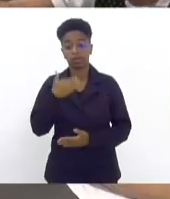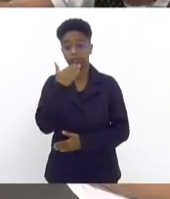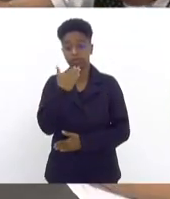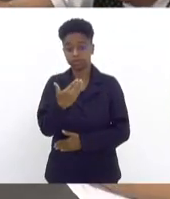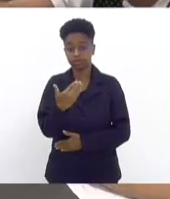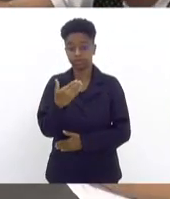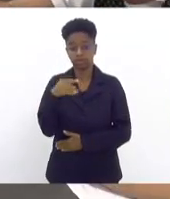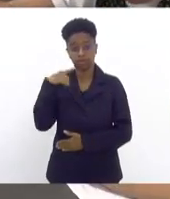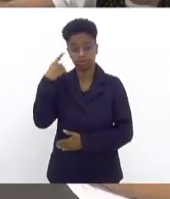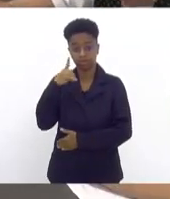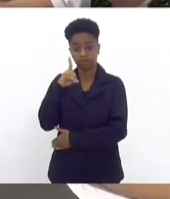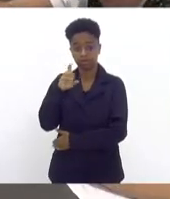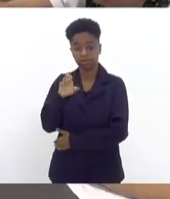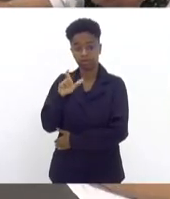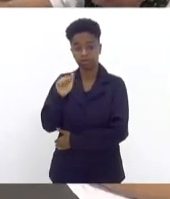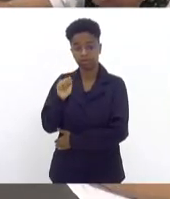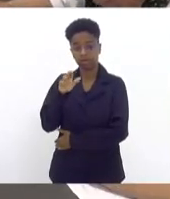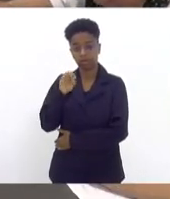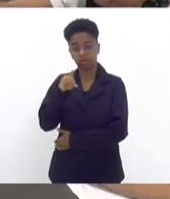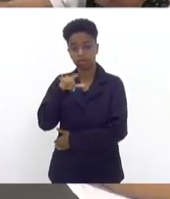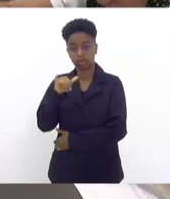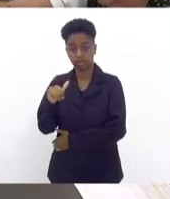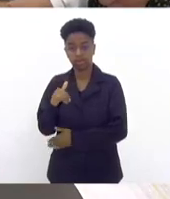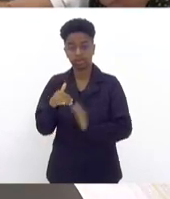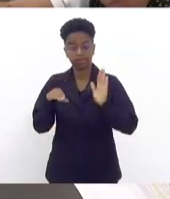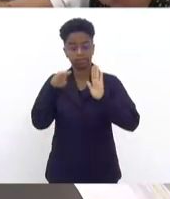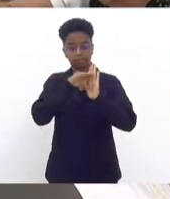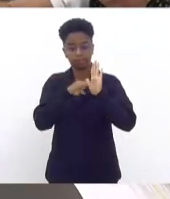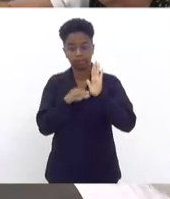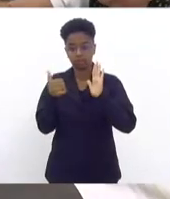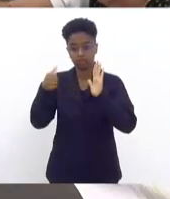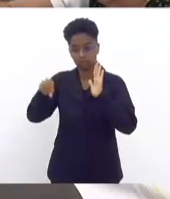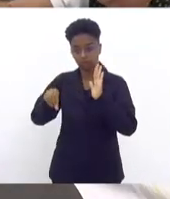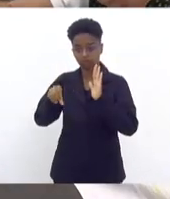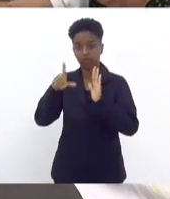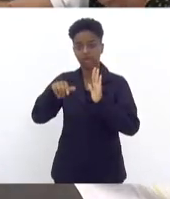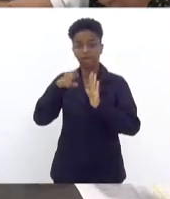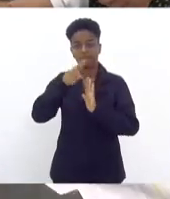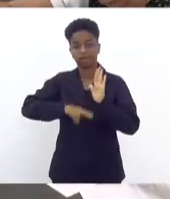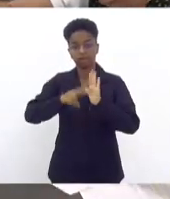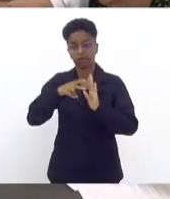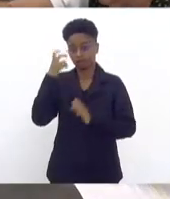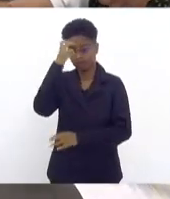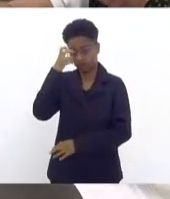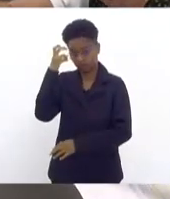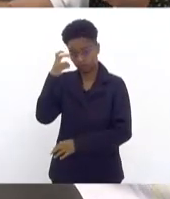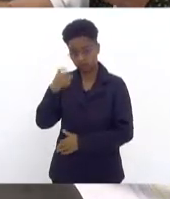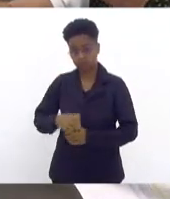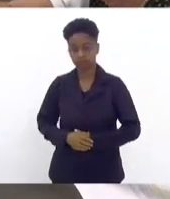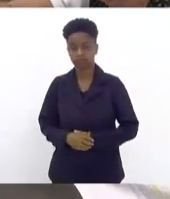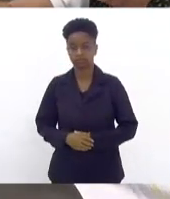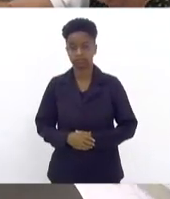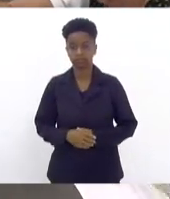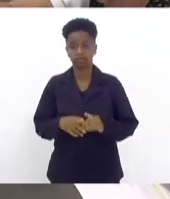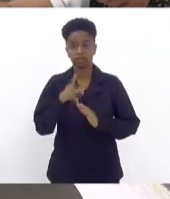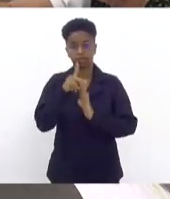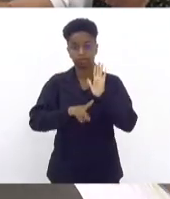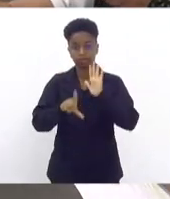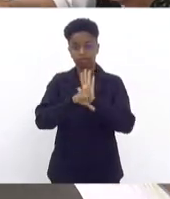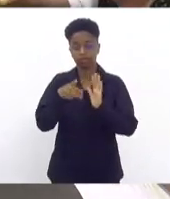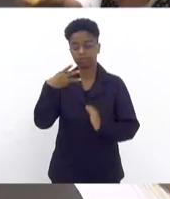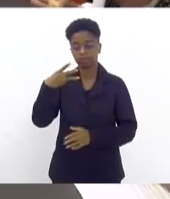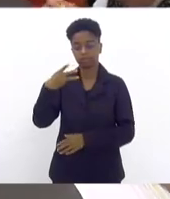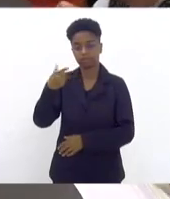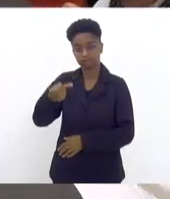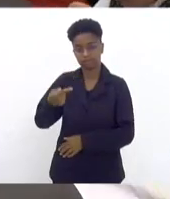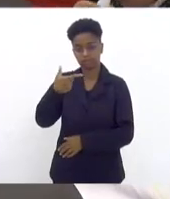deputado Delaroli, para que passemos ao 19 da pauta, que são os projetos de relatoria da deputada Verônica Lima. Passa o 19 da pauta, é o projeto de lei número 37 de